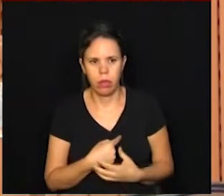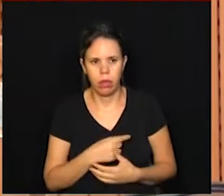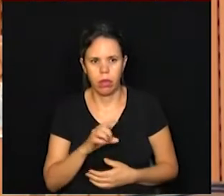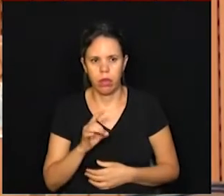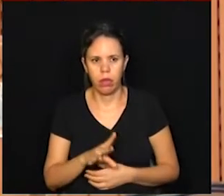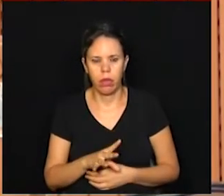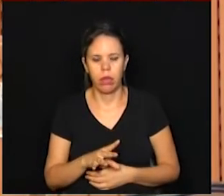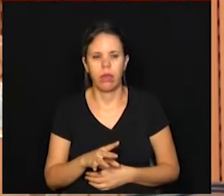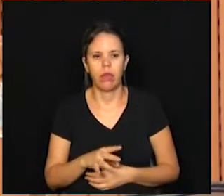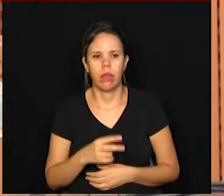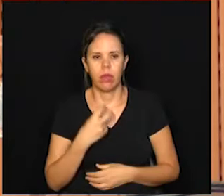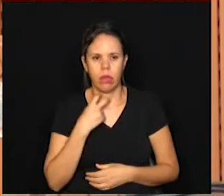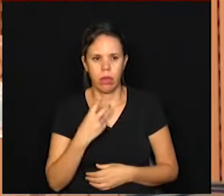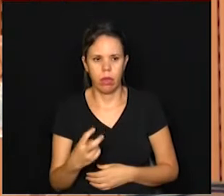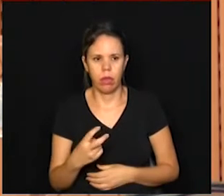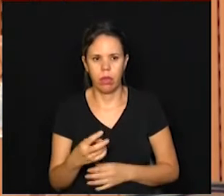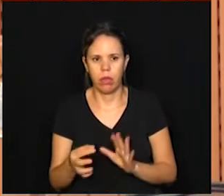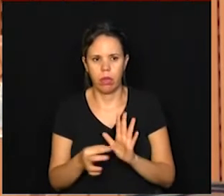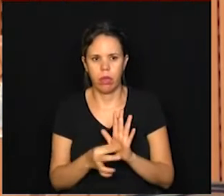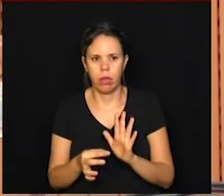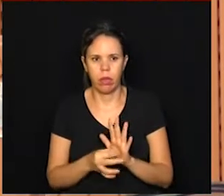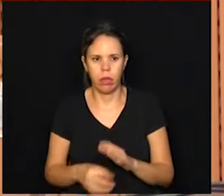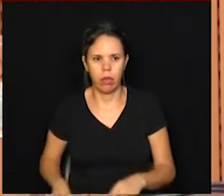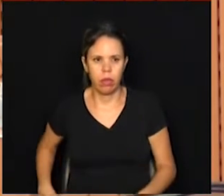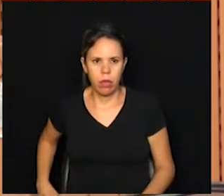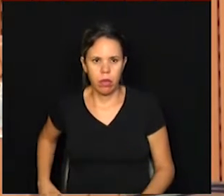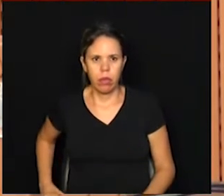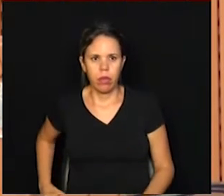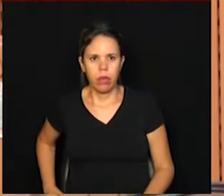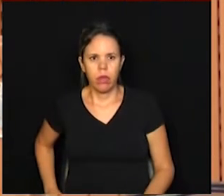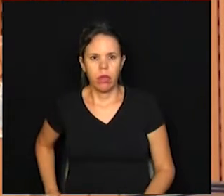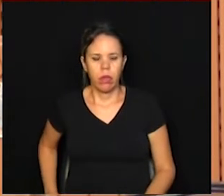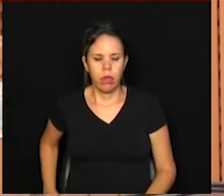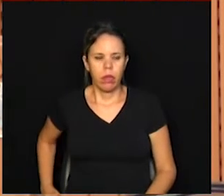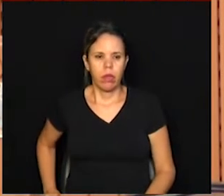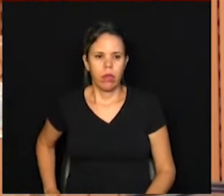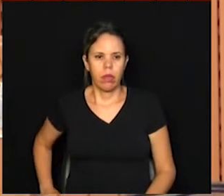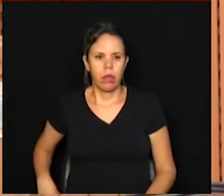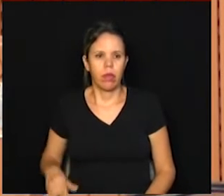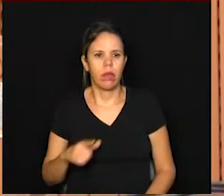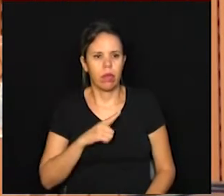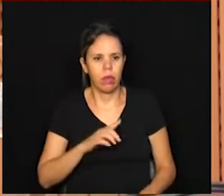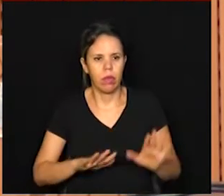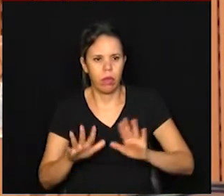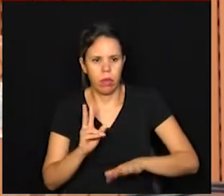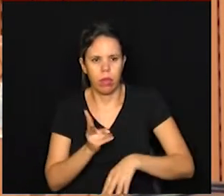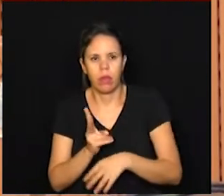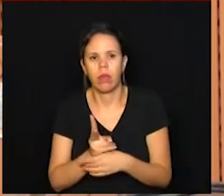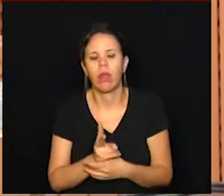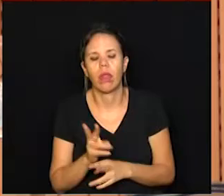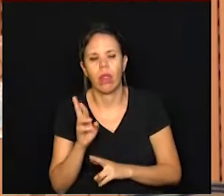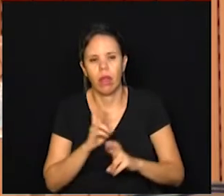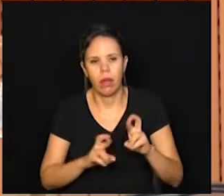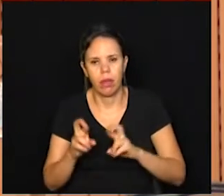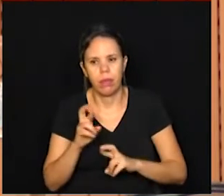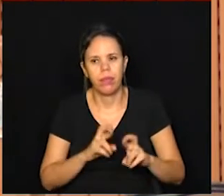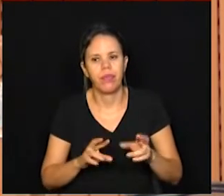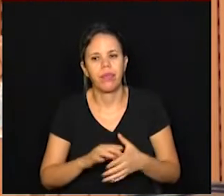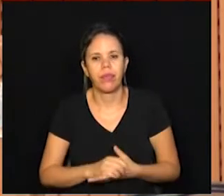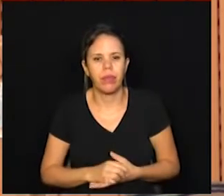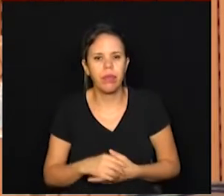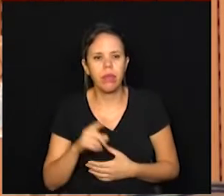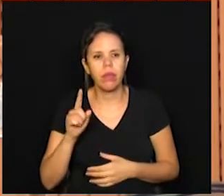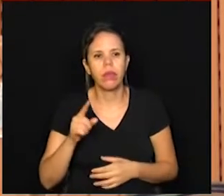apenas porta-vozes das opiniões. Mas tomamos o zelo sempre de checarmos, irmos